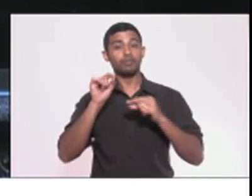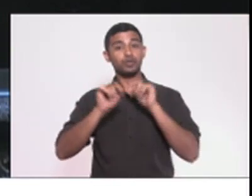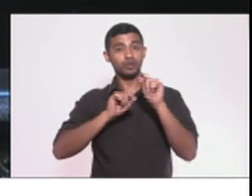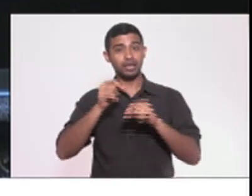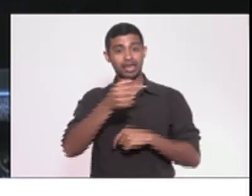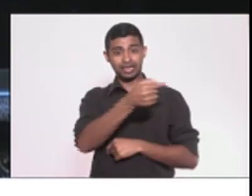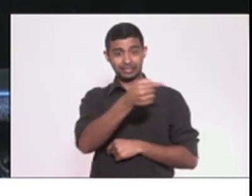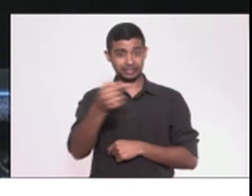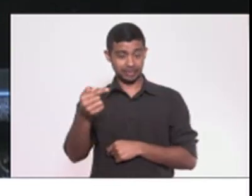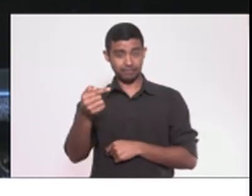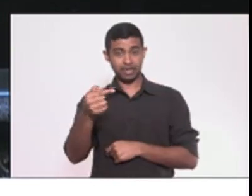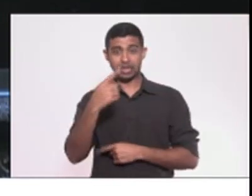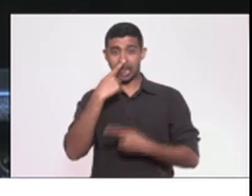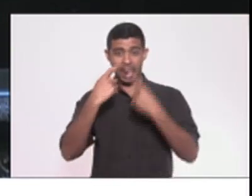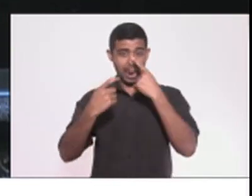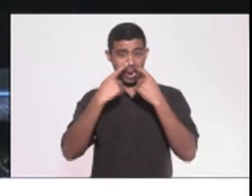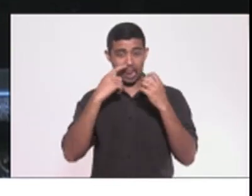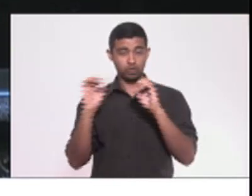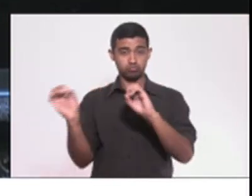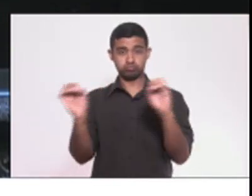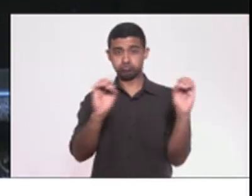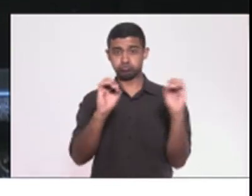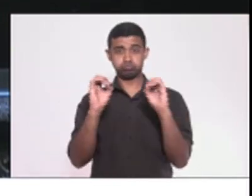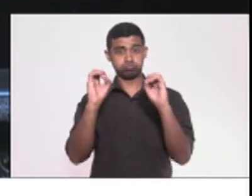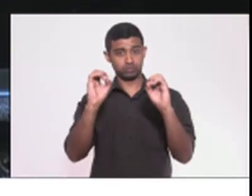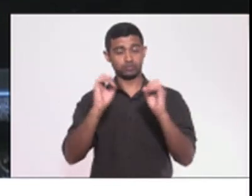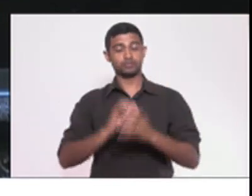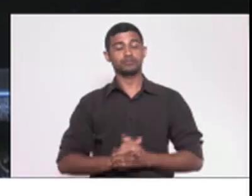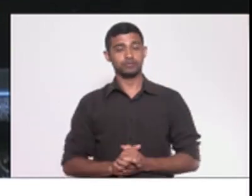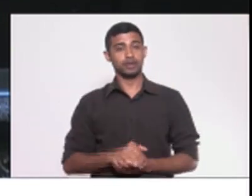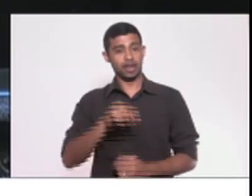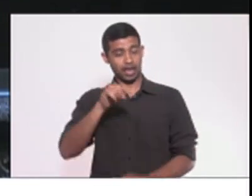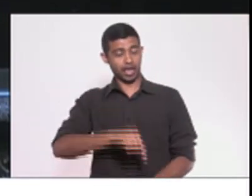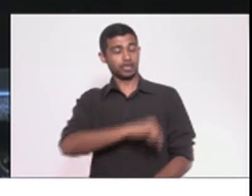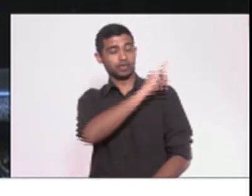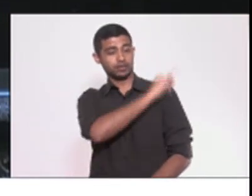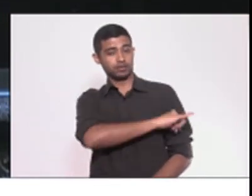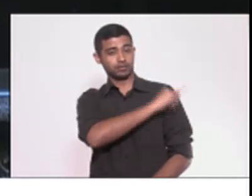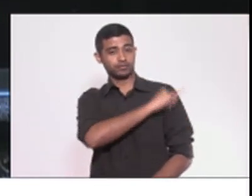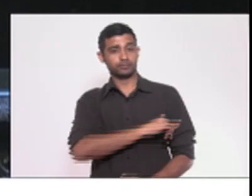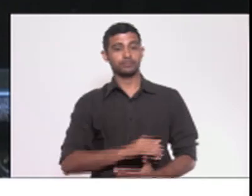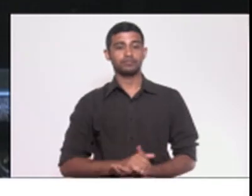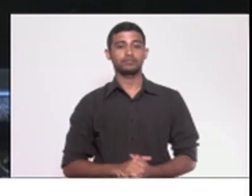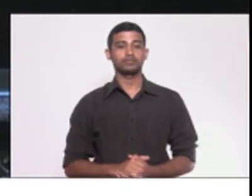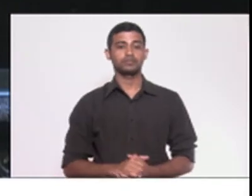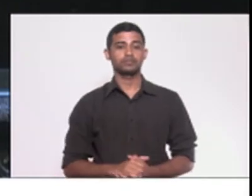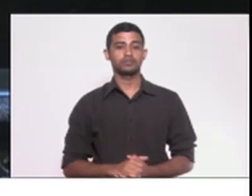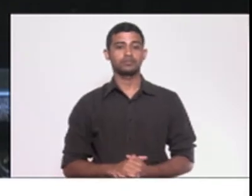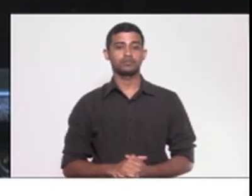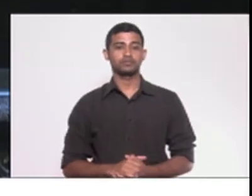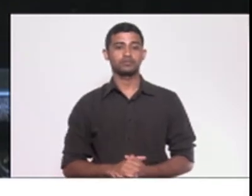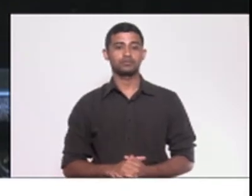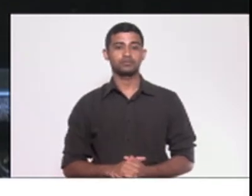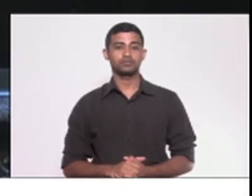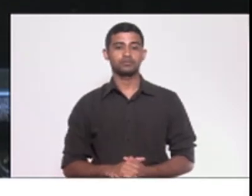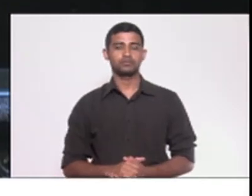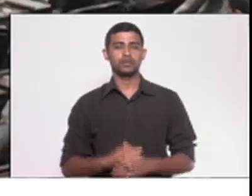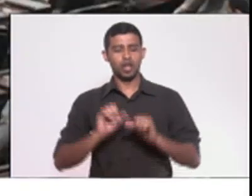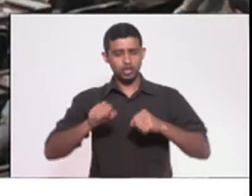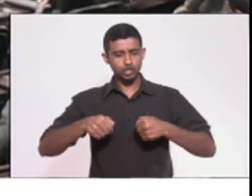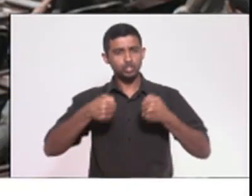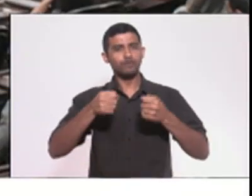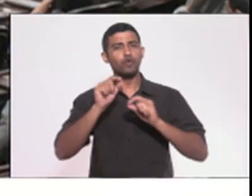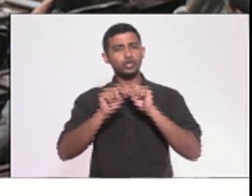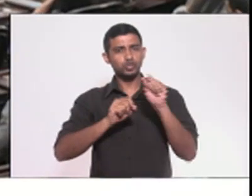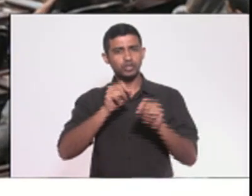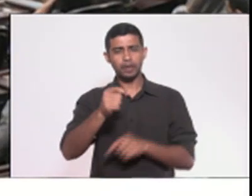Semana Lixo Zero, no estado do Rio de Janeiro, dedicada à conscientização